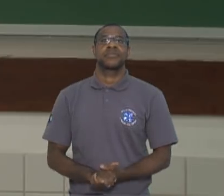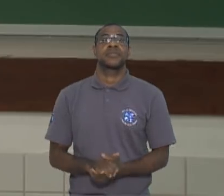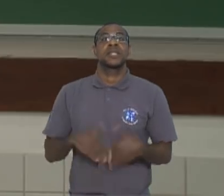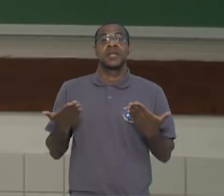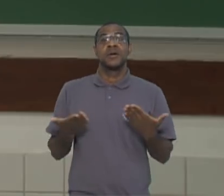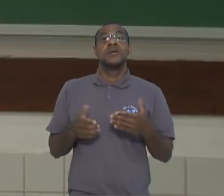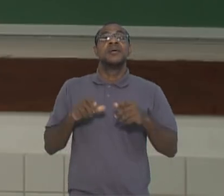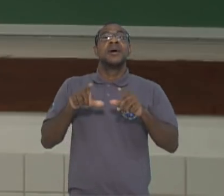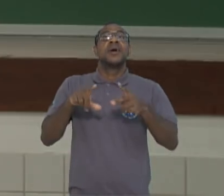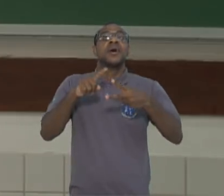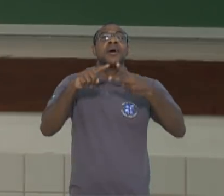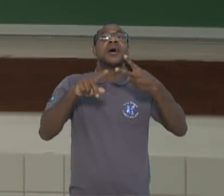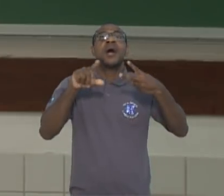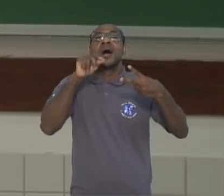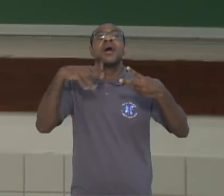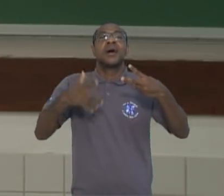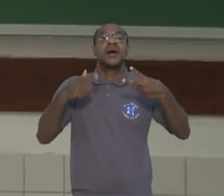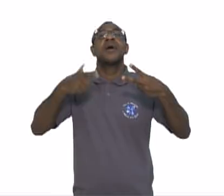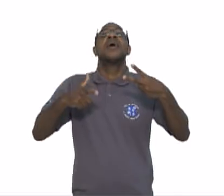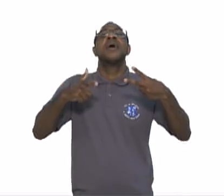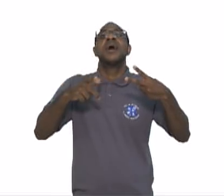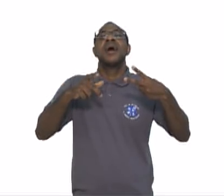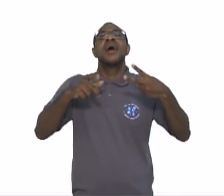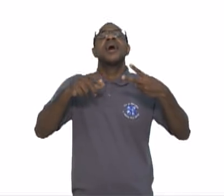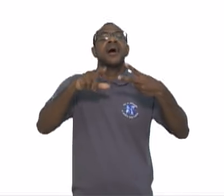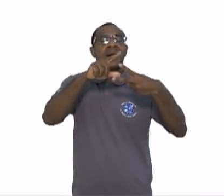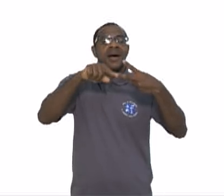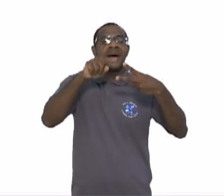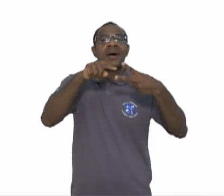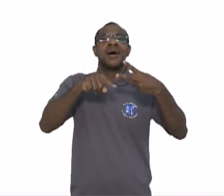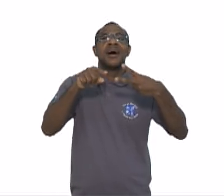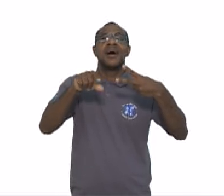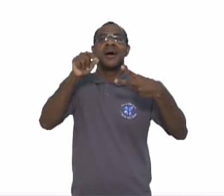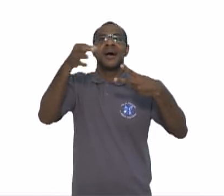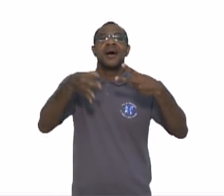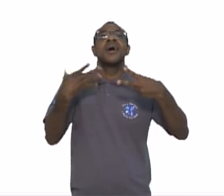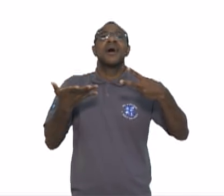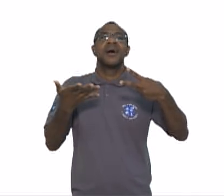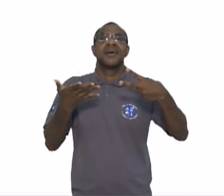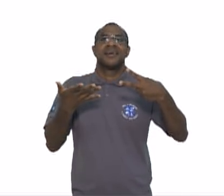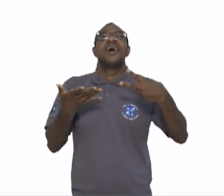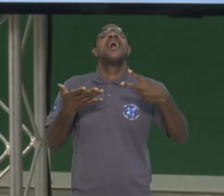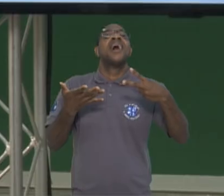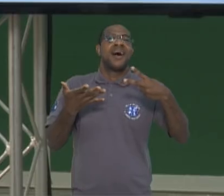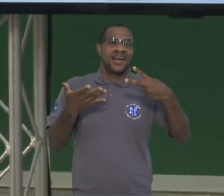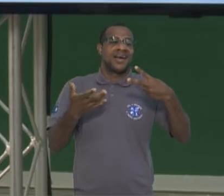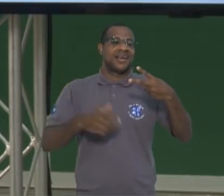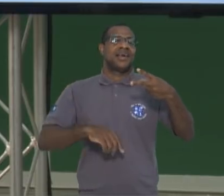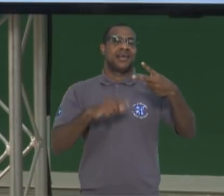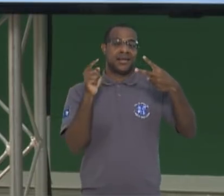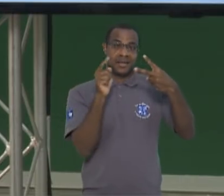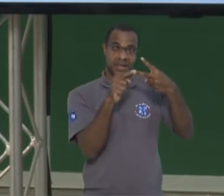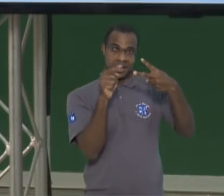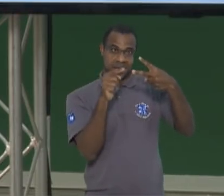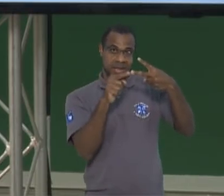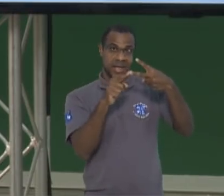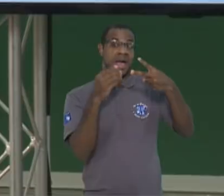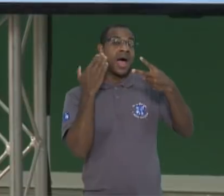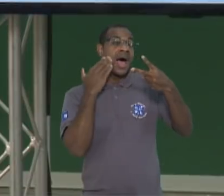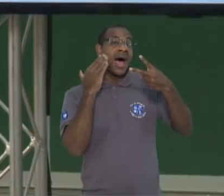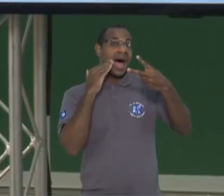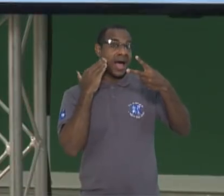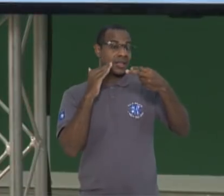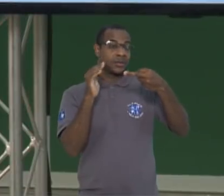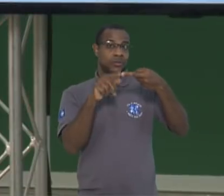Vamos à opção, então, correta. Alternativa correta, sombrinha, né? A gente conheceu aqui, né, a artista